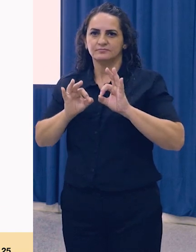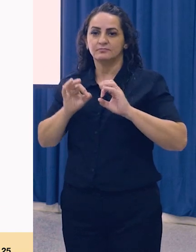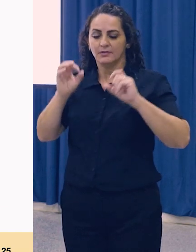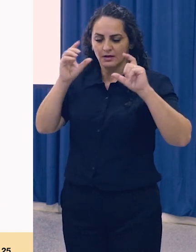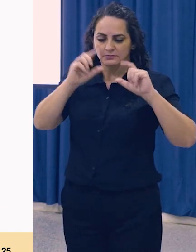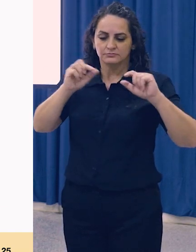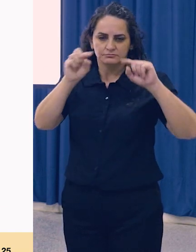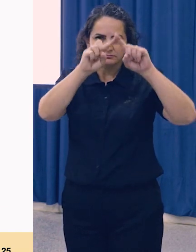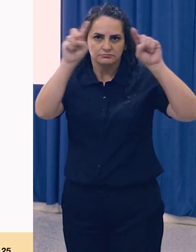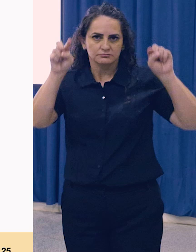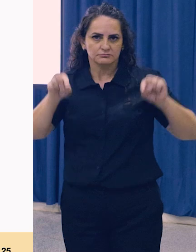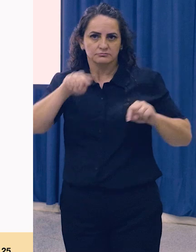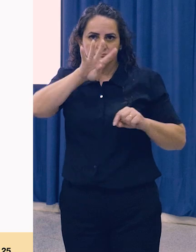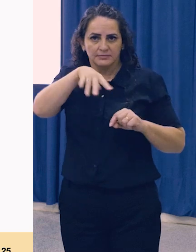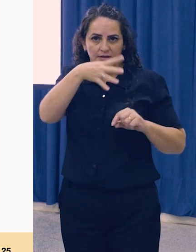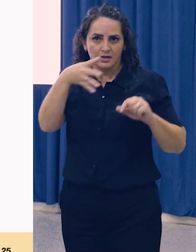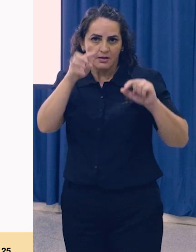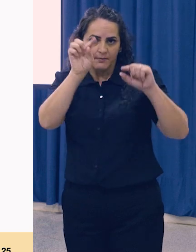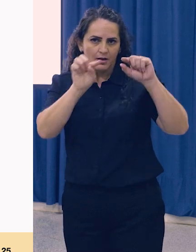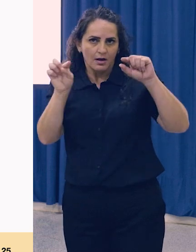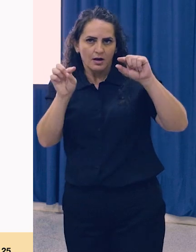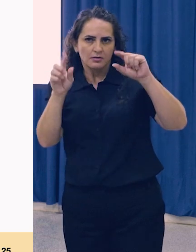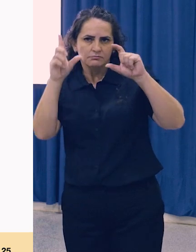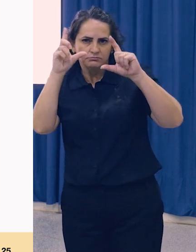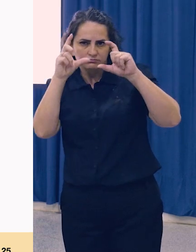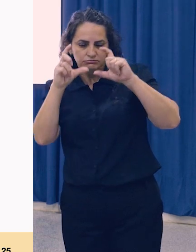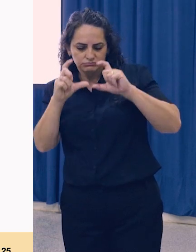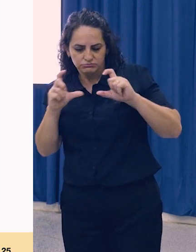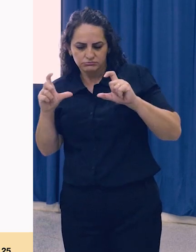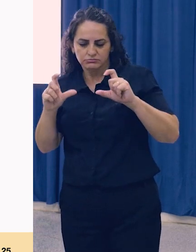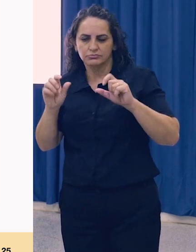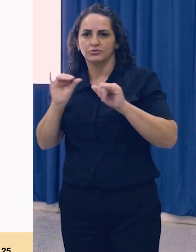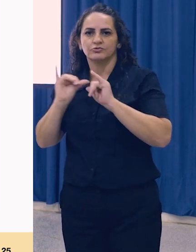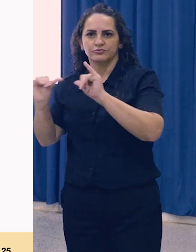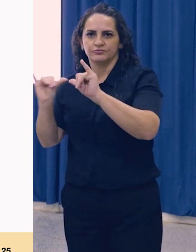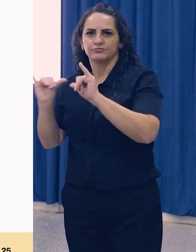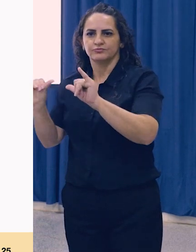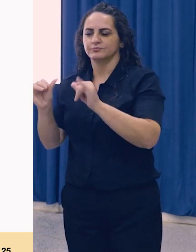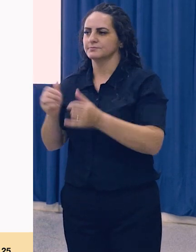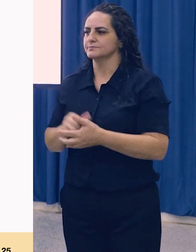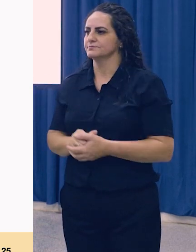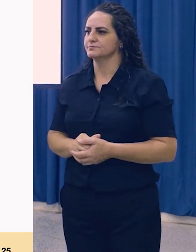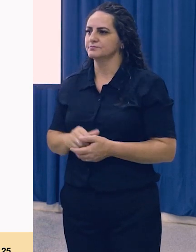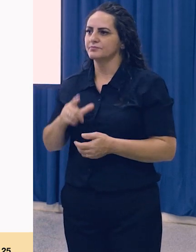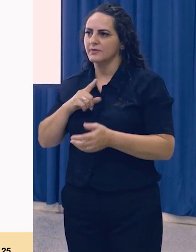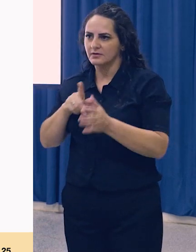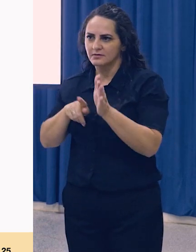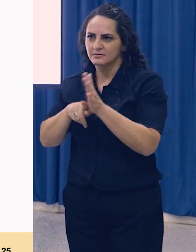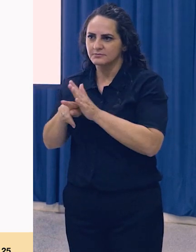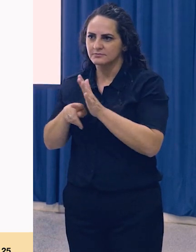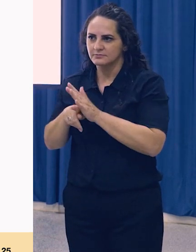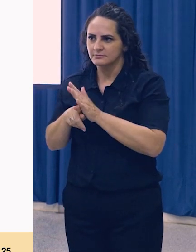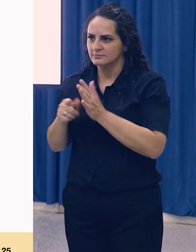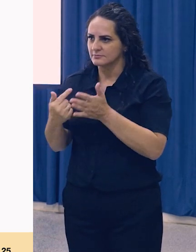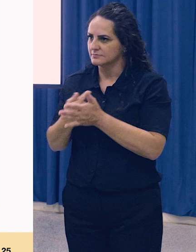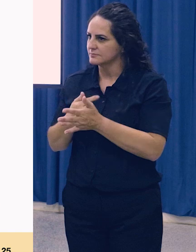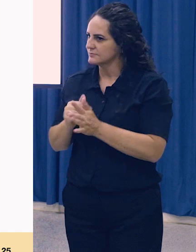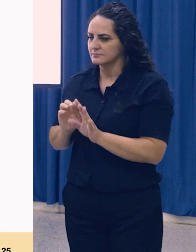fotos de alguns elementos para poder usar depois na hora da divulgação. Alguma pergunta até agora?